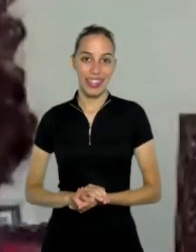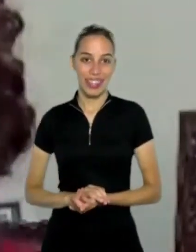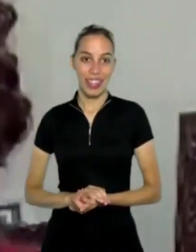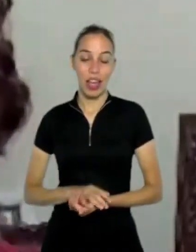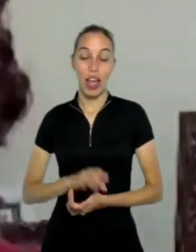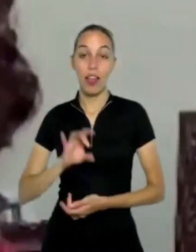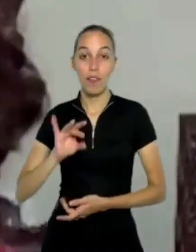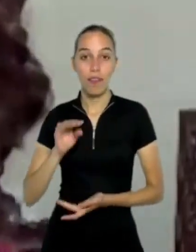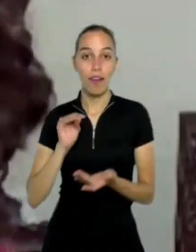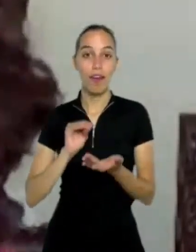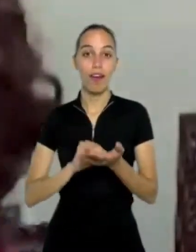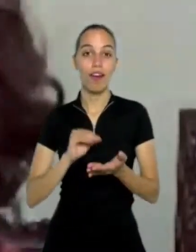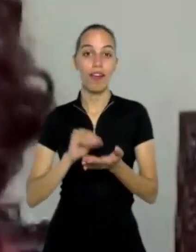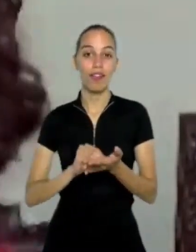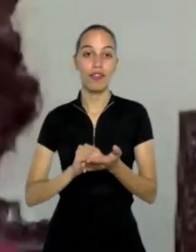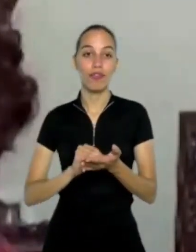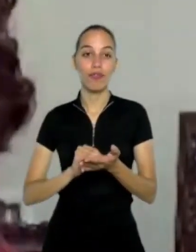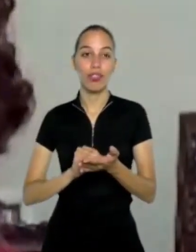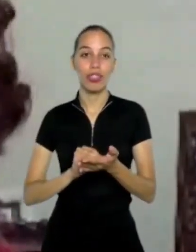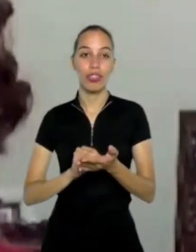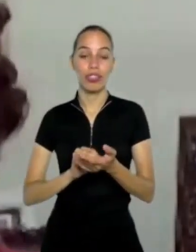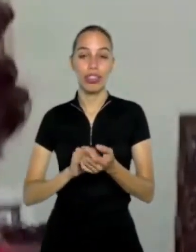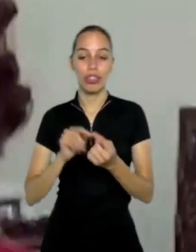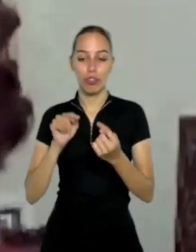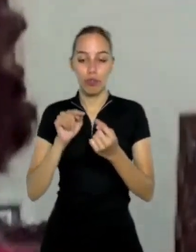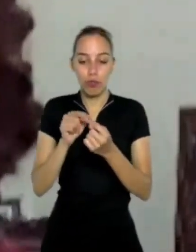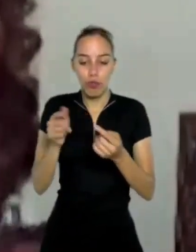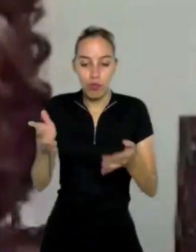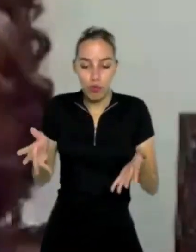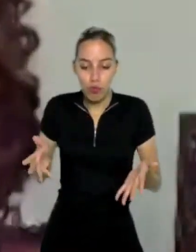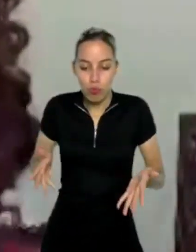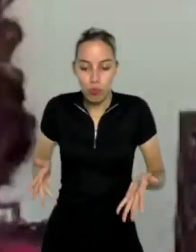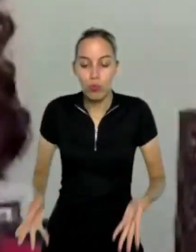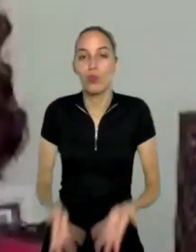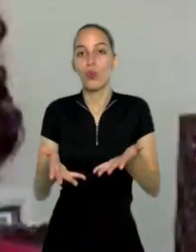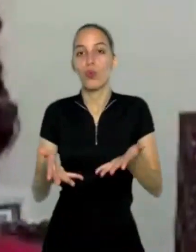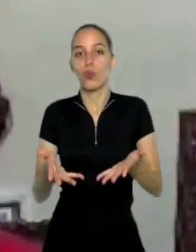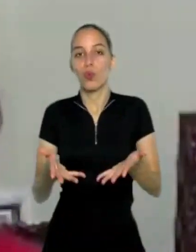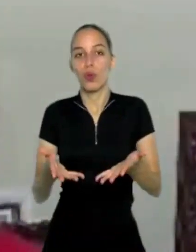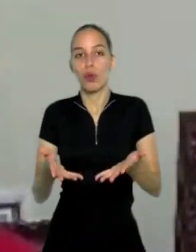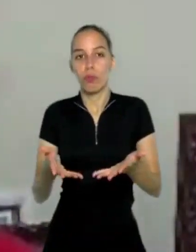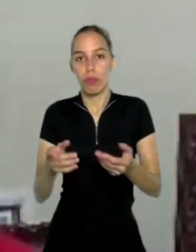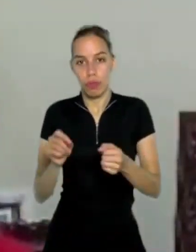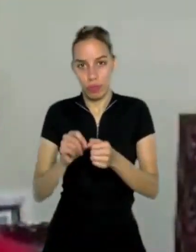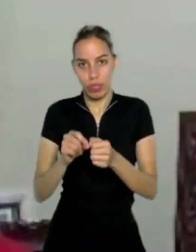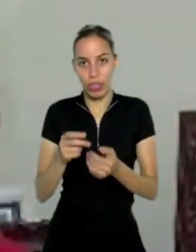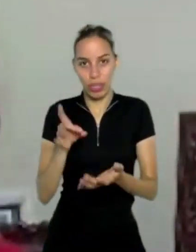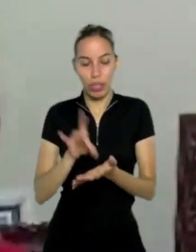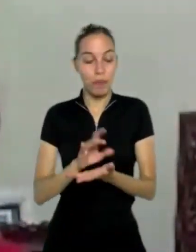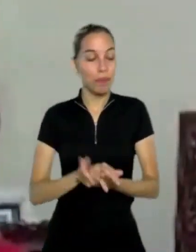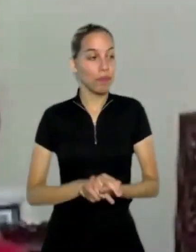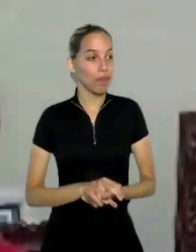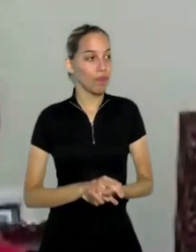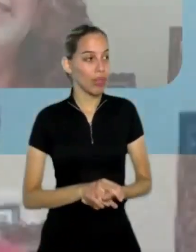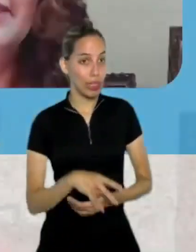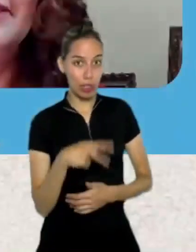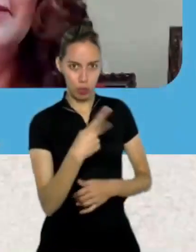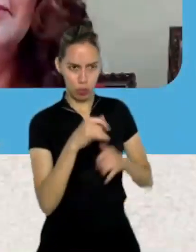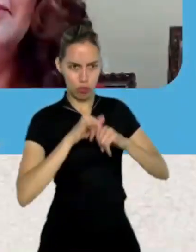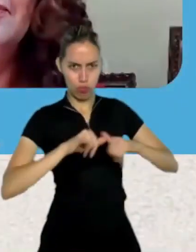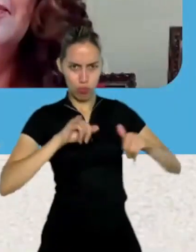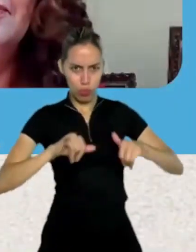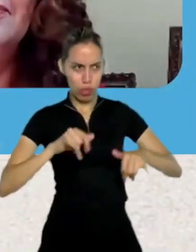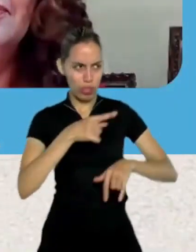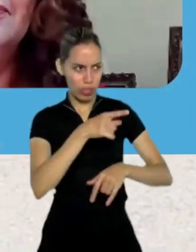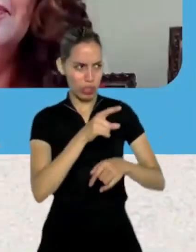uma, um empurrãozinho para poder. E para as suas publicações, você chegou a